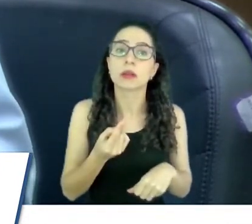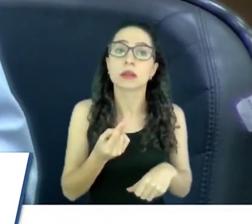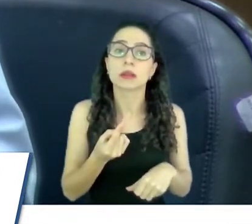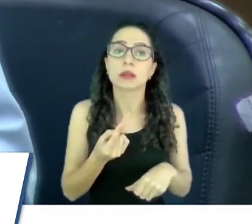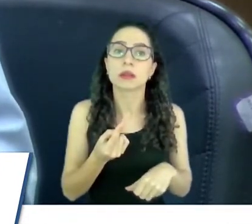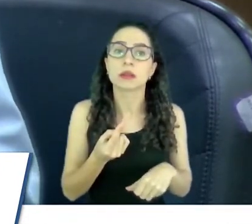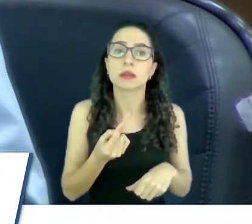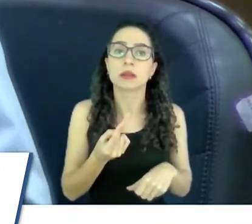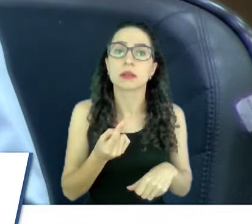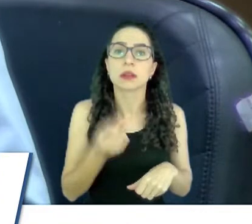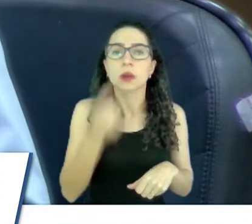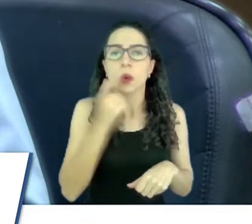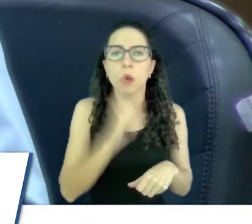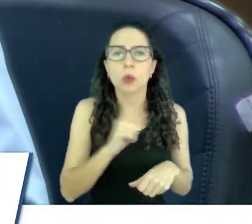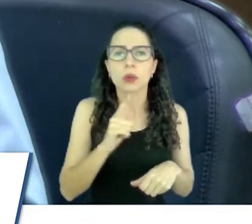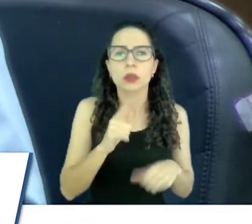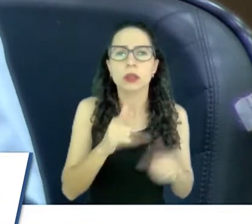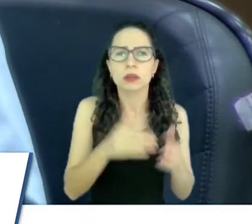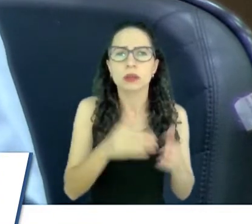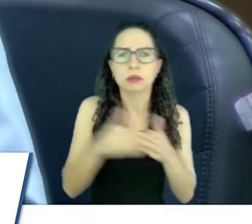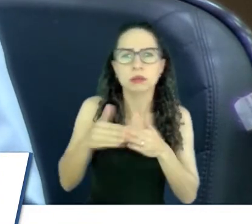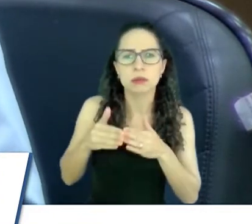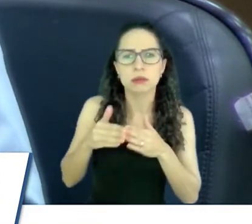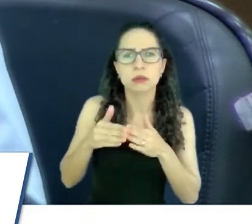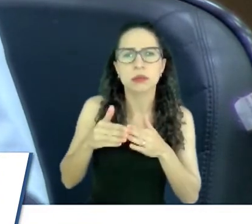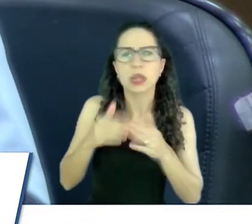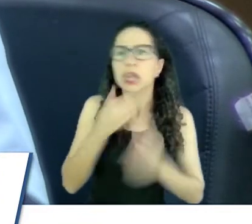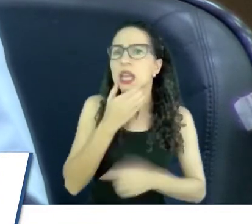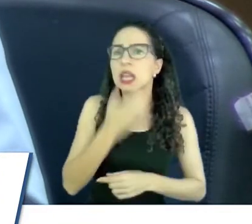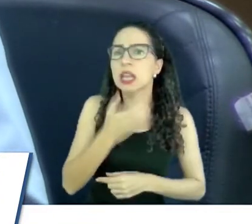tirasse o recesso do mês de dezembro, pelo seguinte: